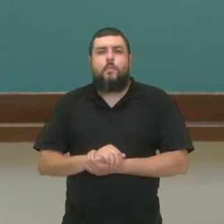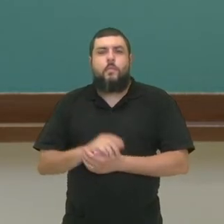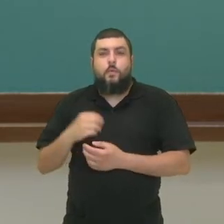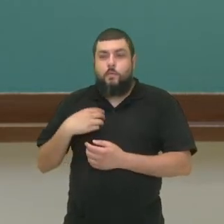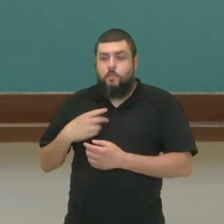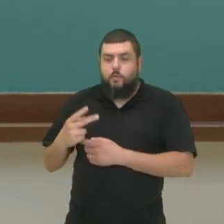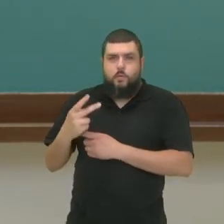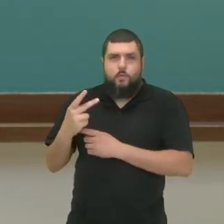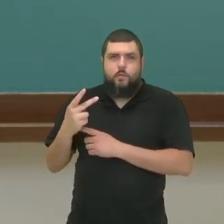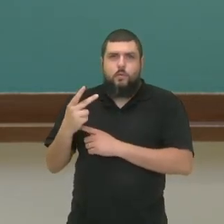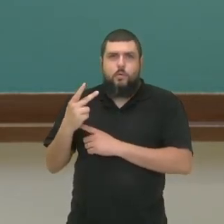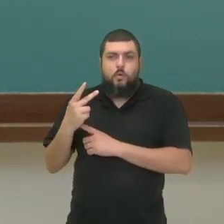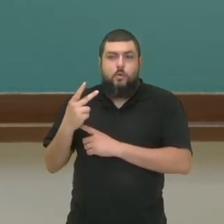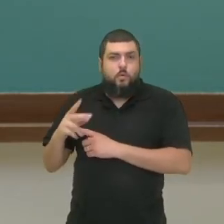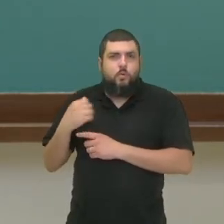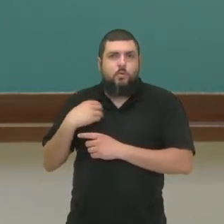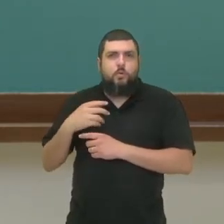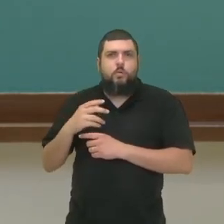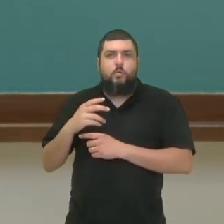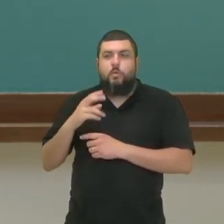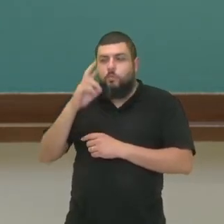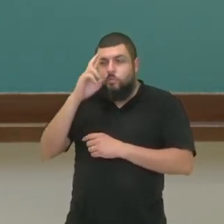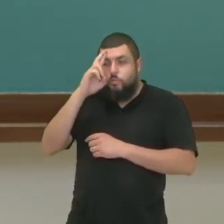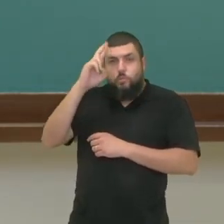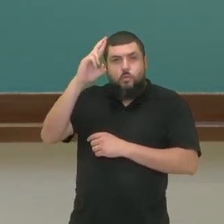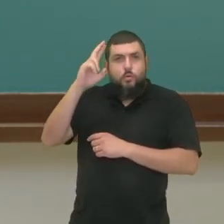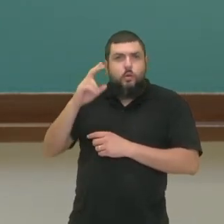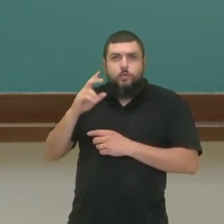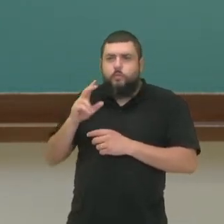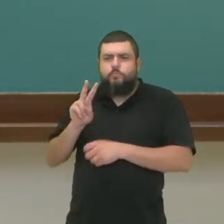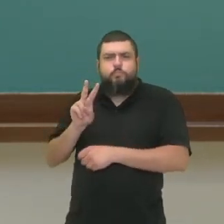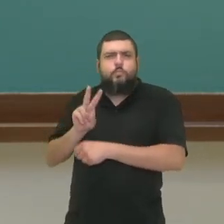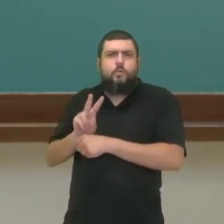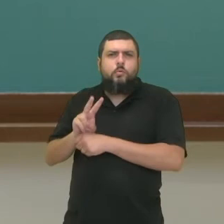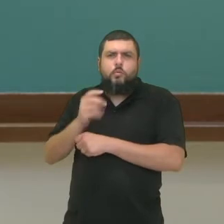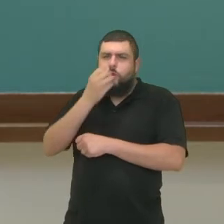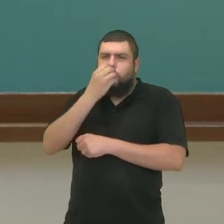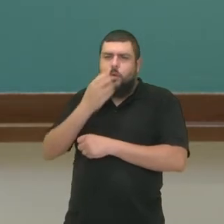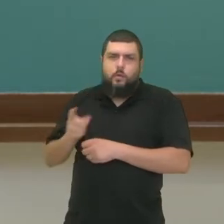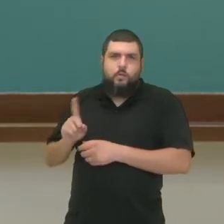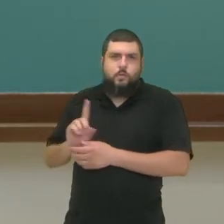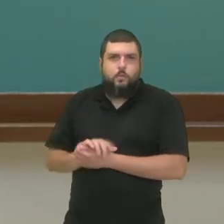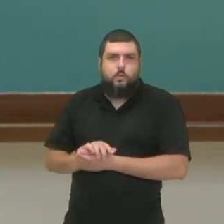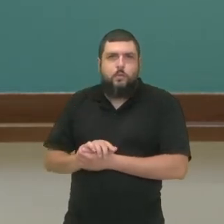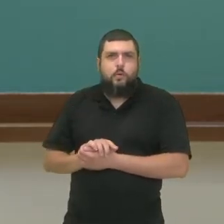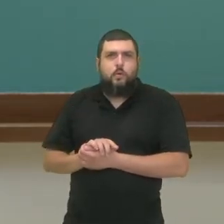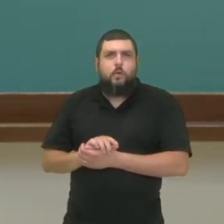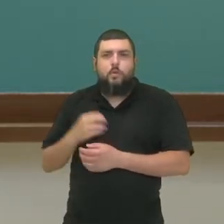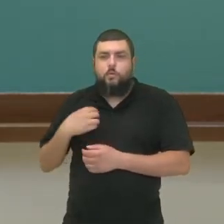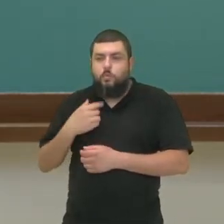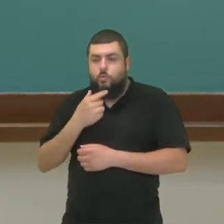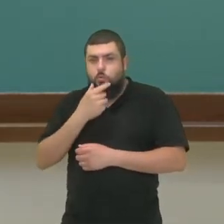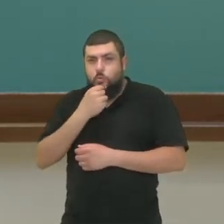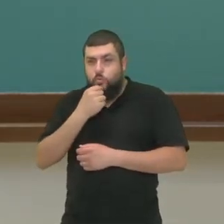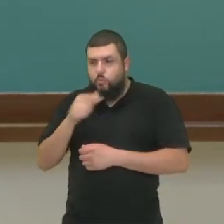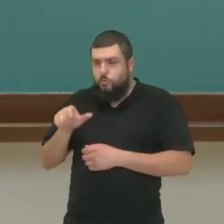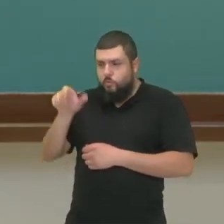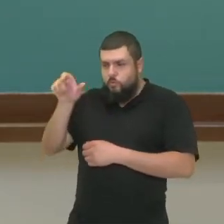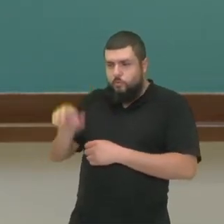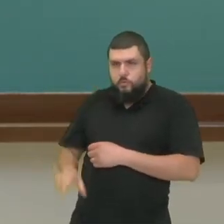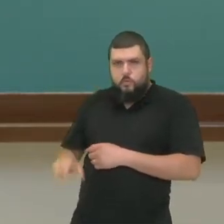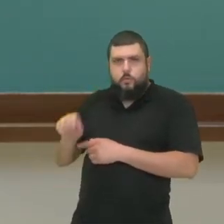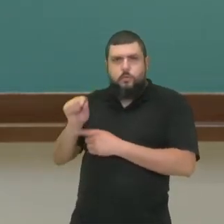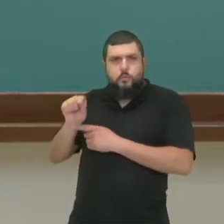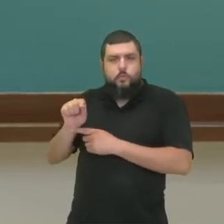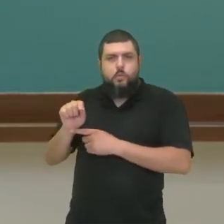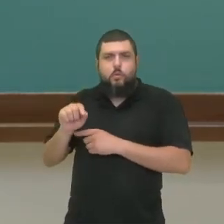animador, o seu senhor, não tratava muito bem ele, de acordo com as histórias que se contam em torno, porque tem muita história em torno de Espartaco,